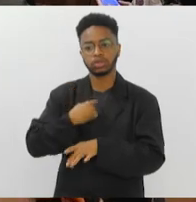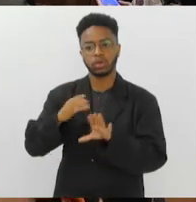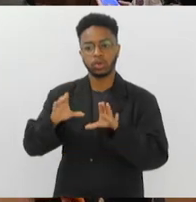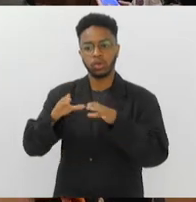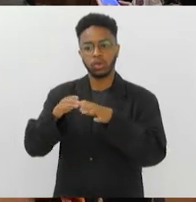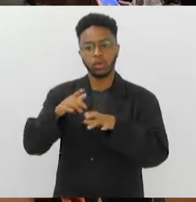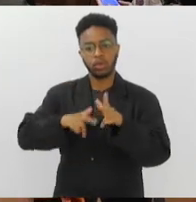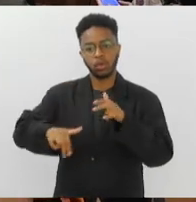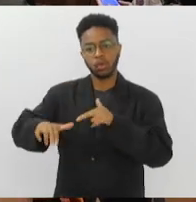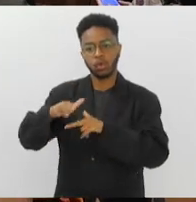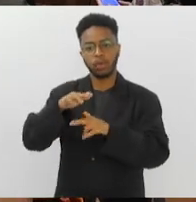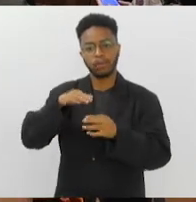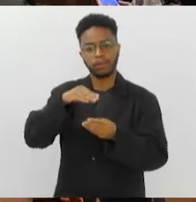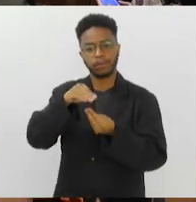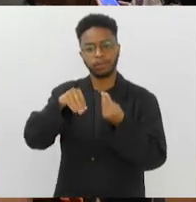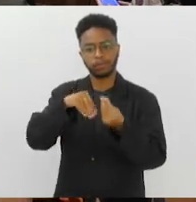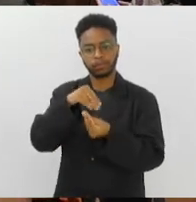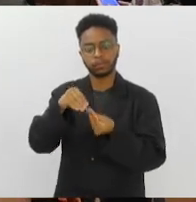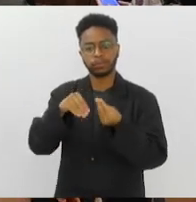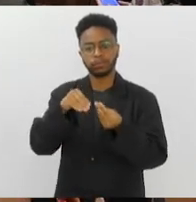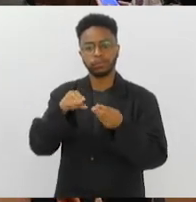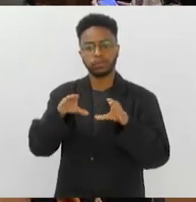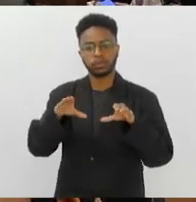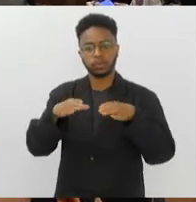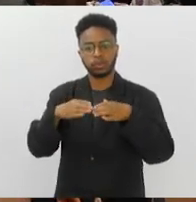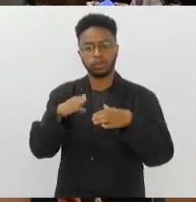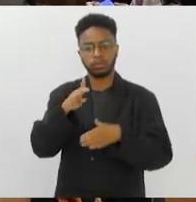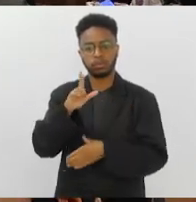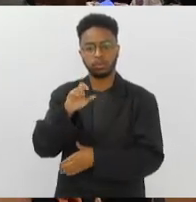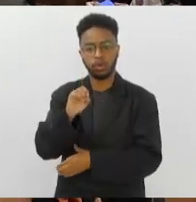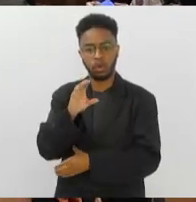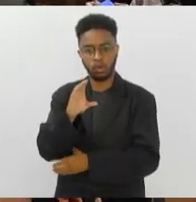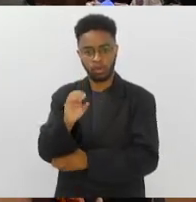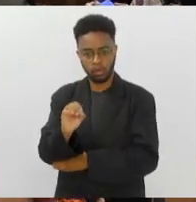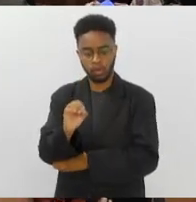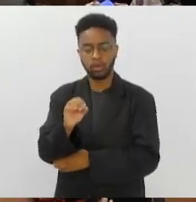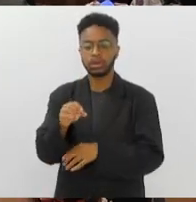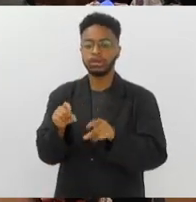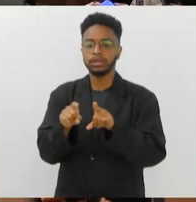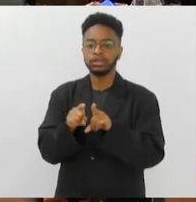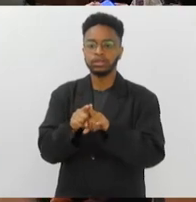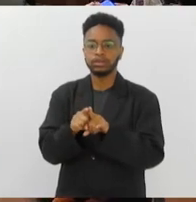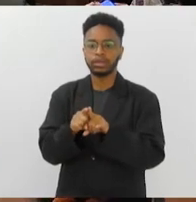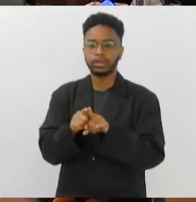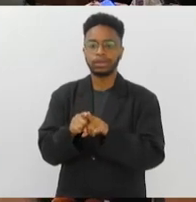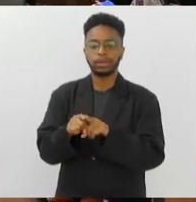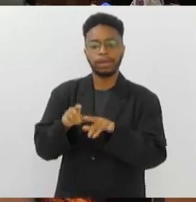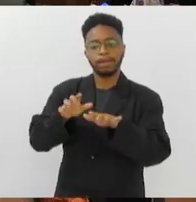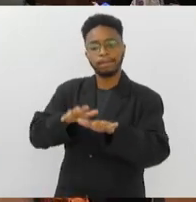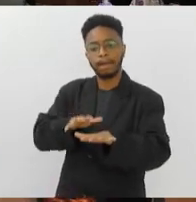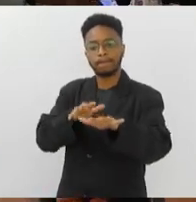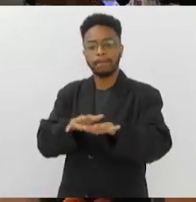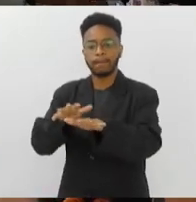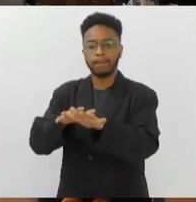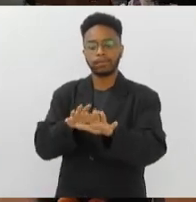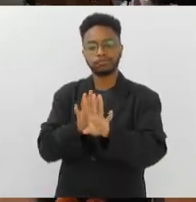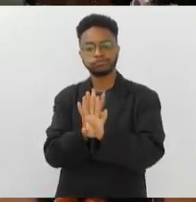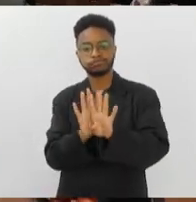misturou ao bloco Tapirando Pirado Pirô, virando a sua comissão de frente. E